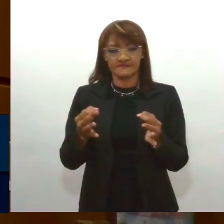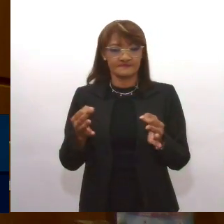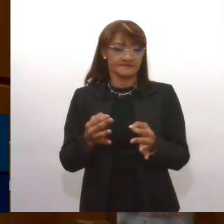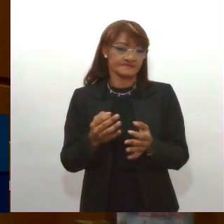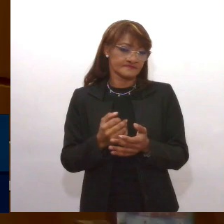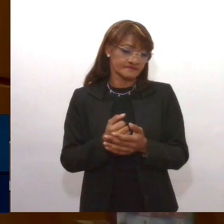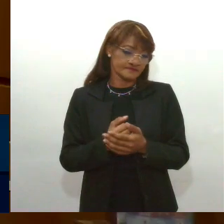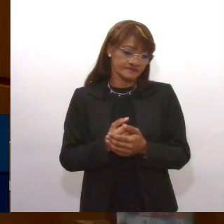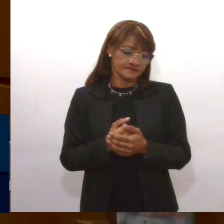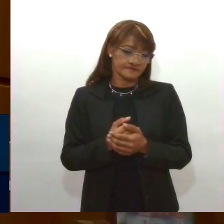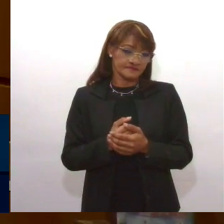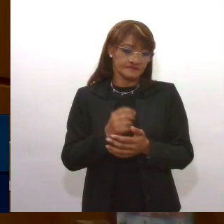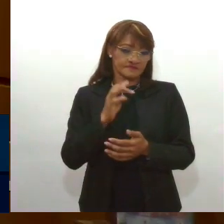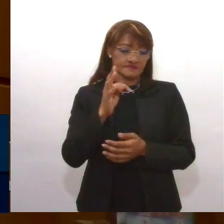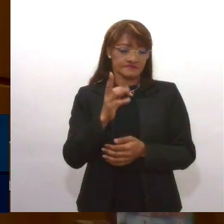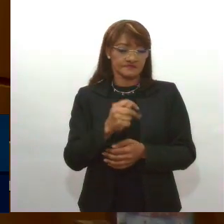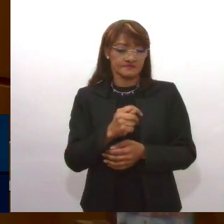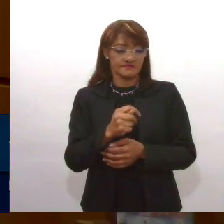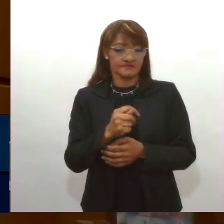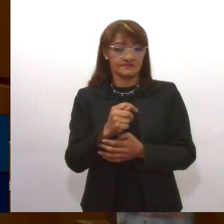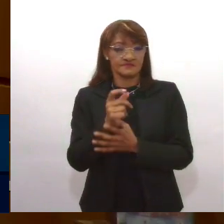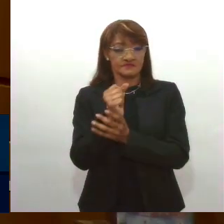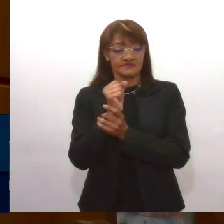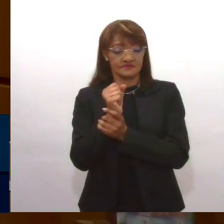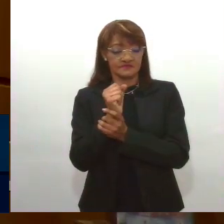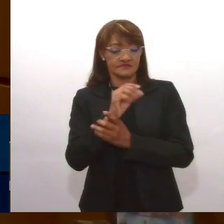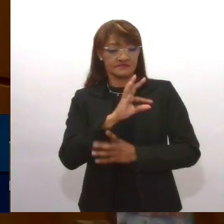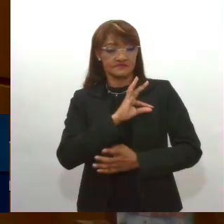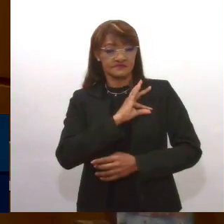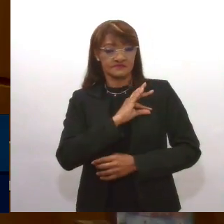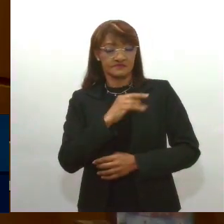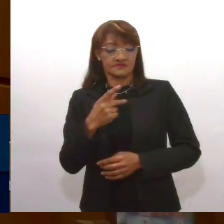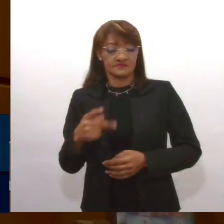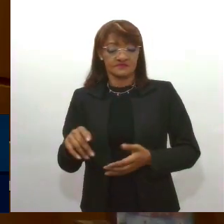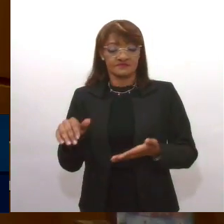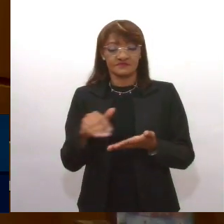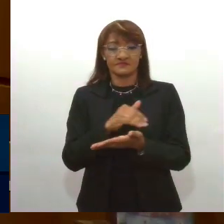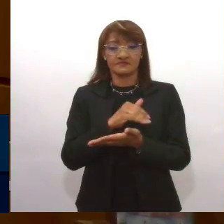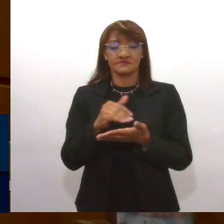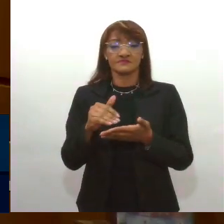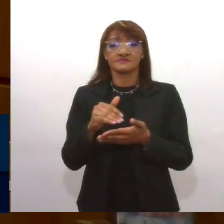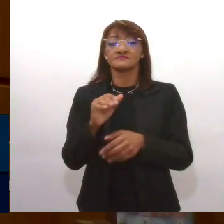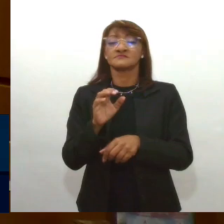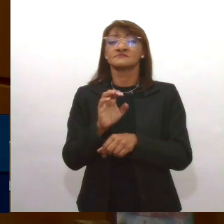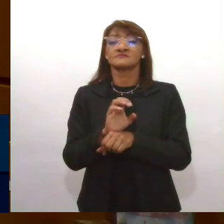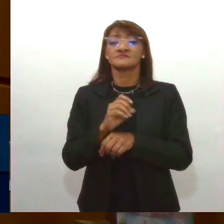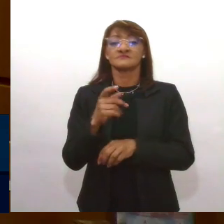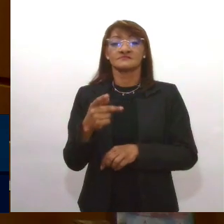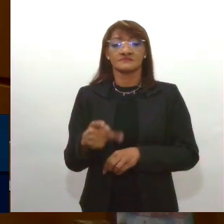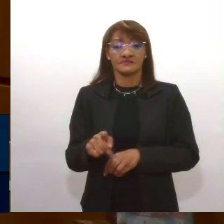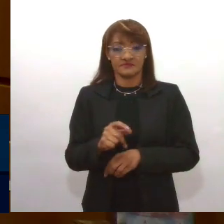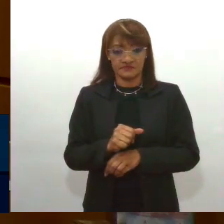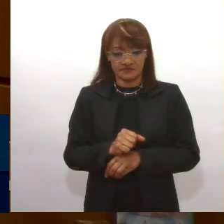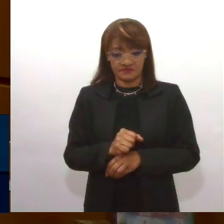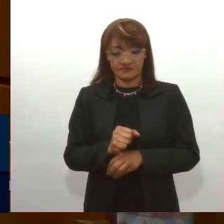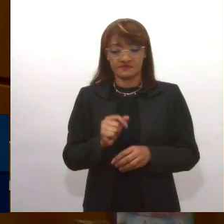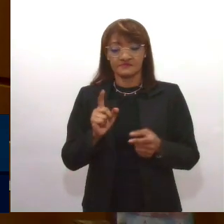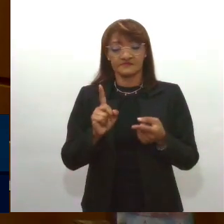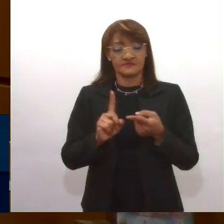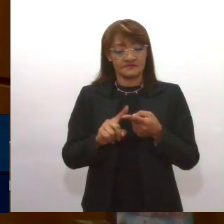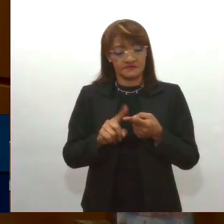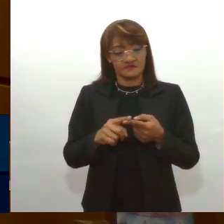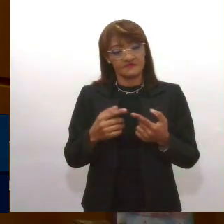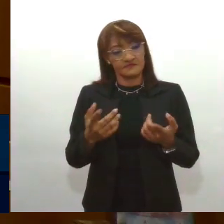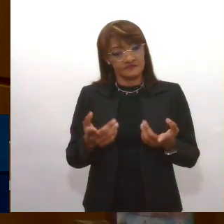nosso estado a Secretaria de Estado de segurança e também consequentemente a Polícia